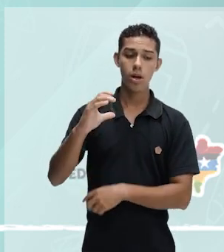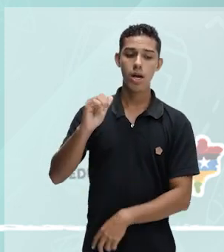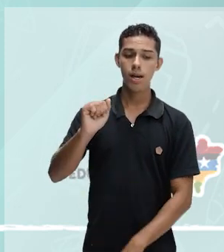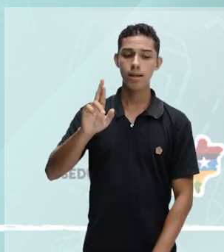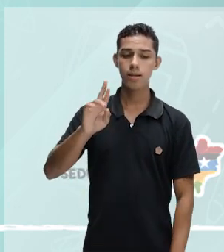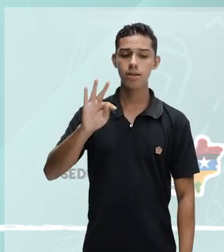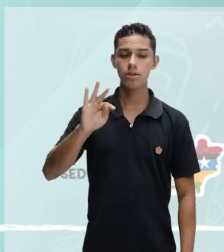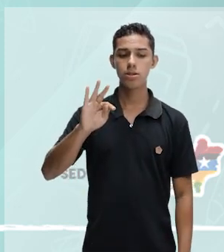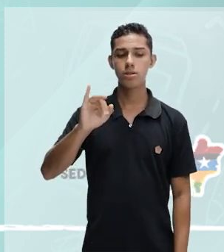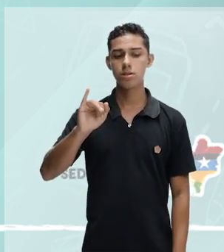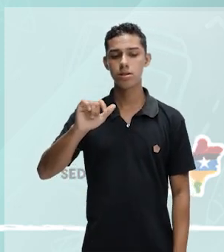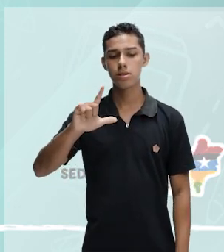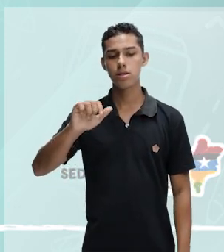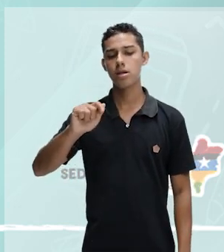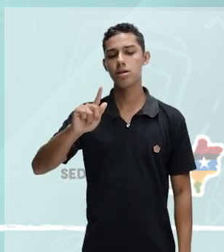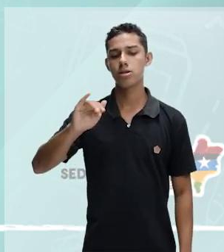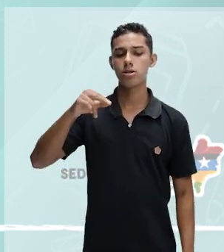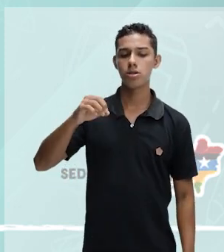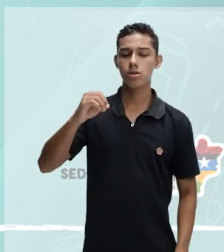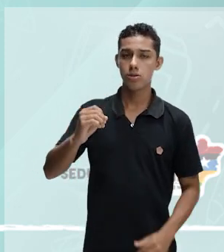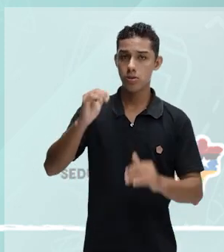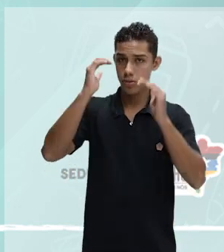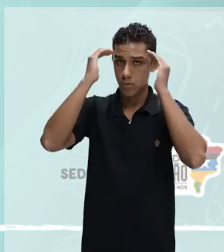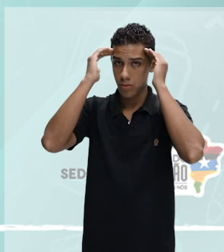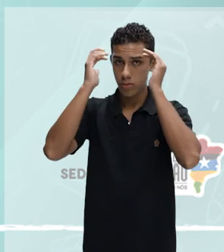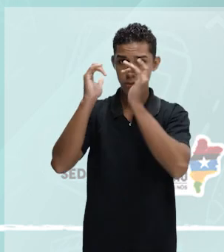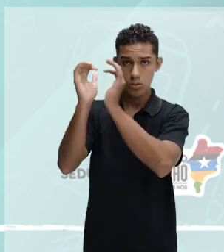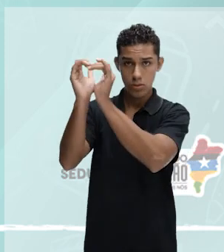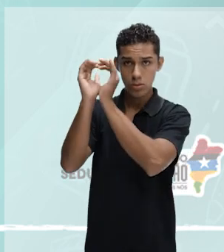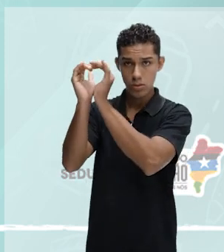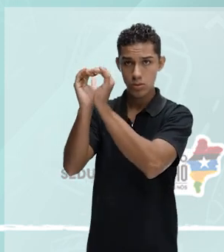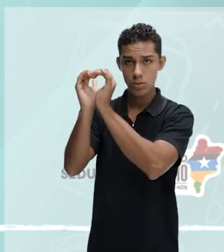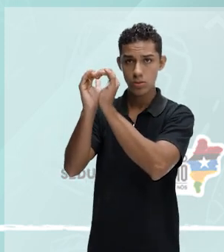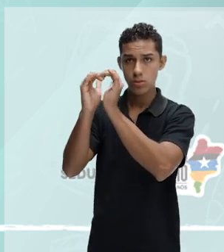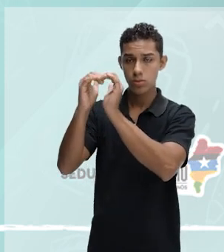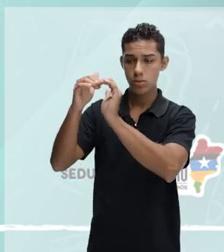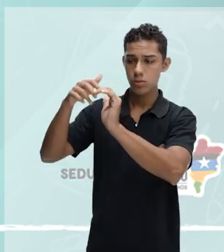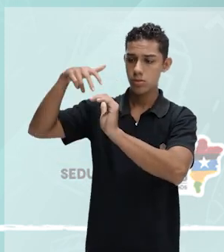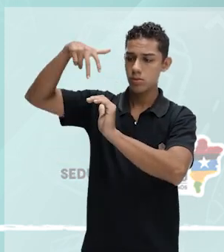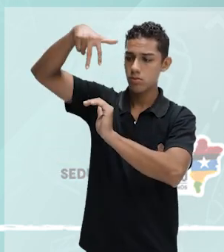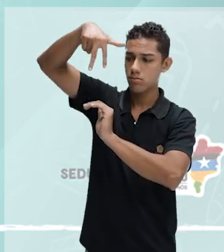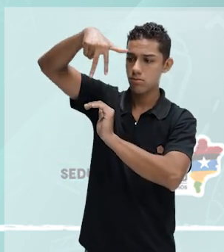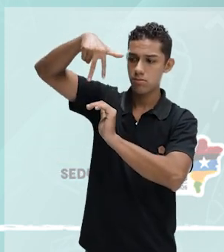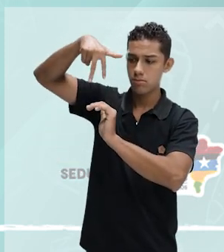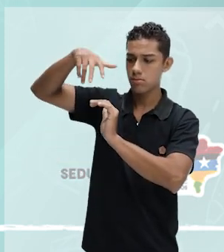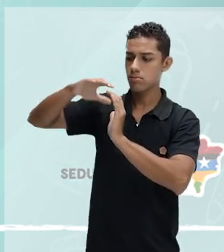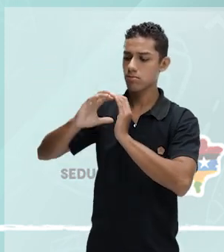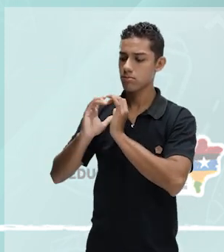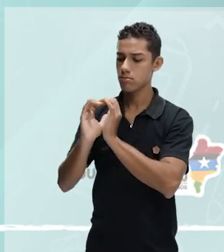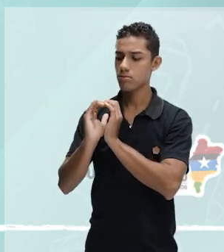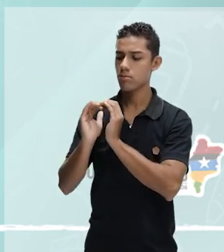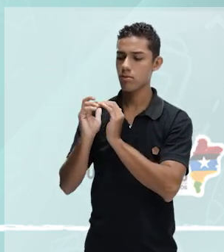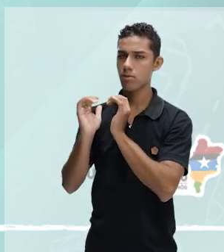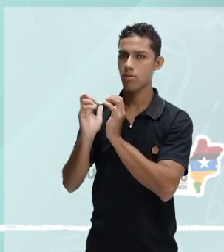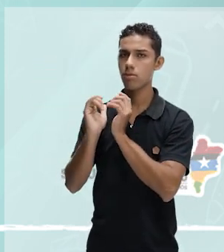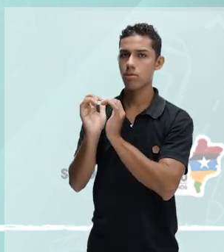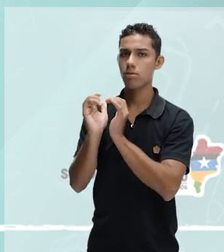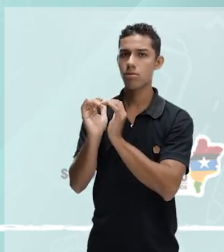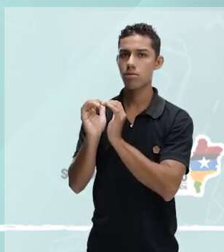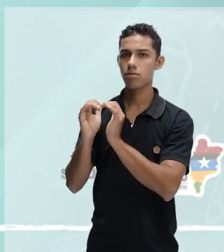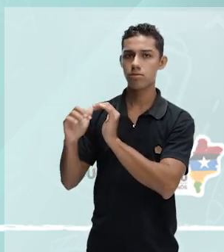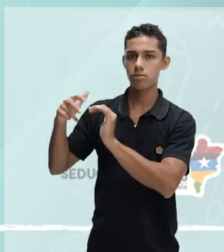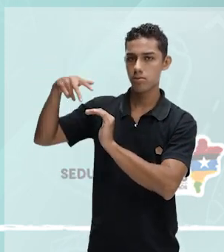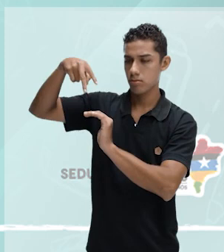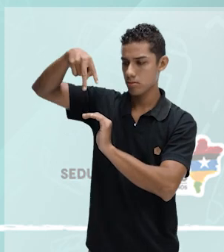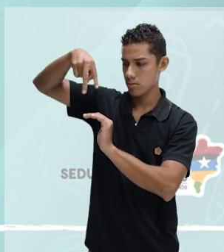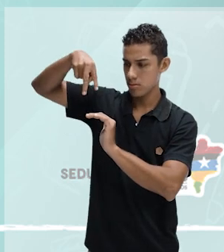para vocês. Uma imagem do crânio, uma imagem tirada da região superior do crânio. Percebam